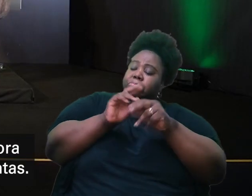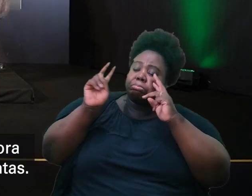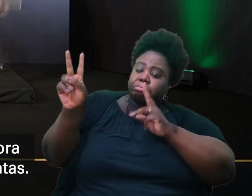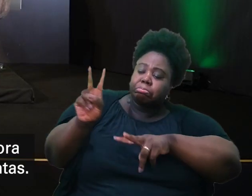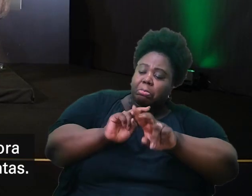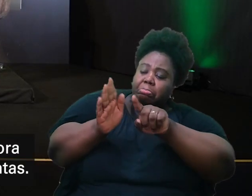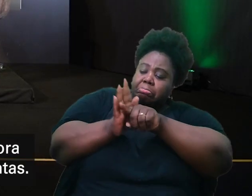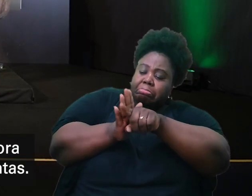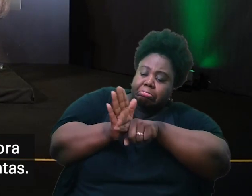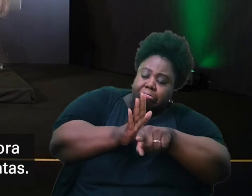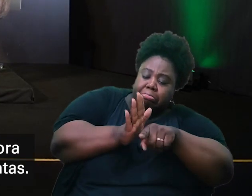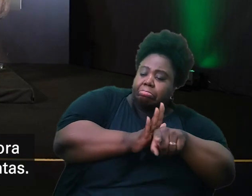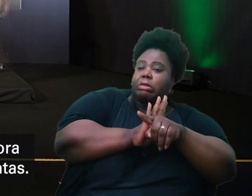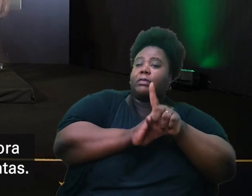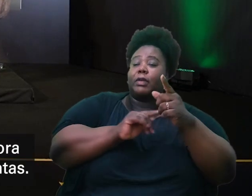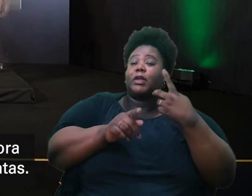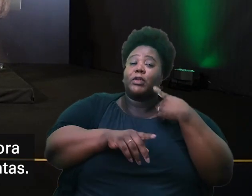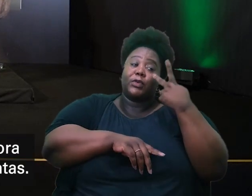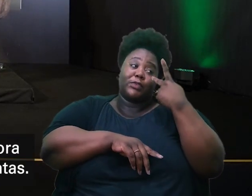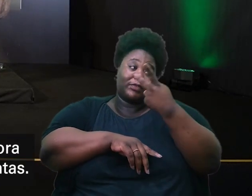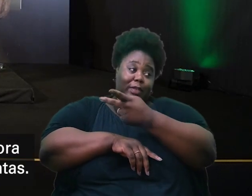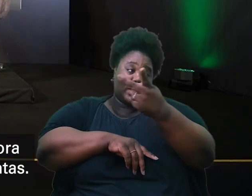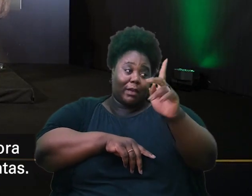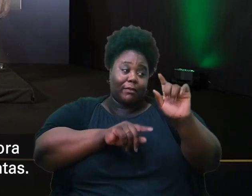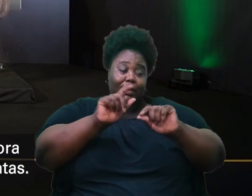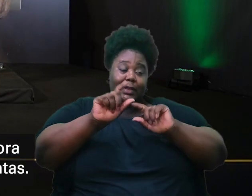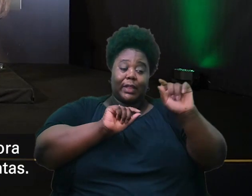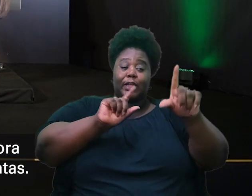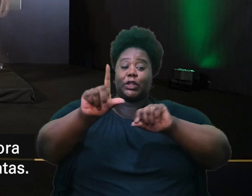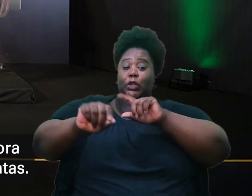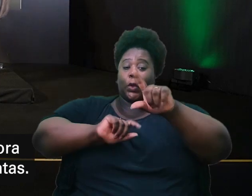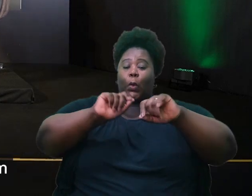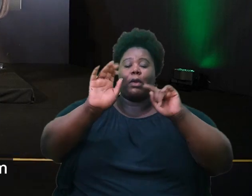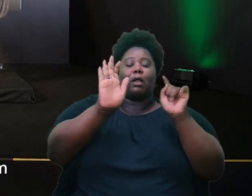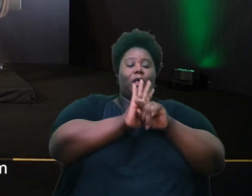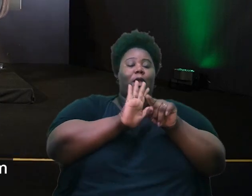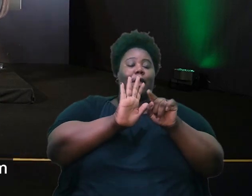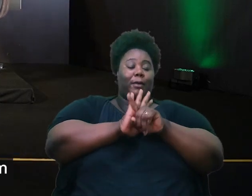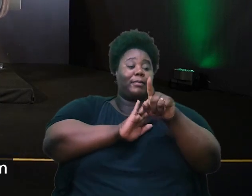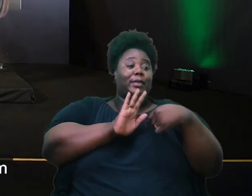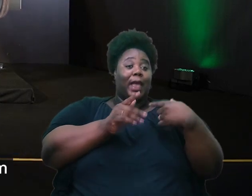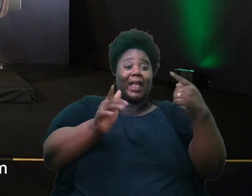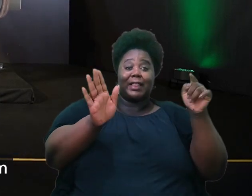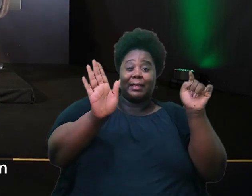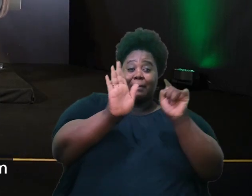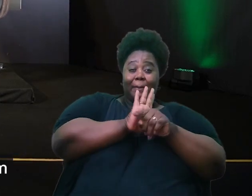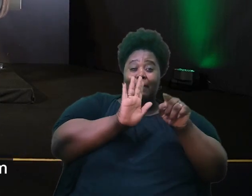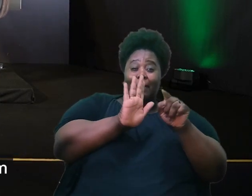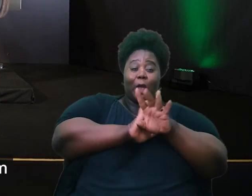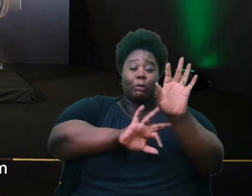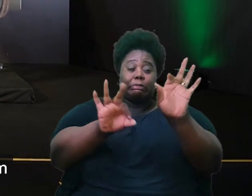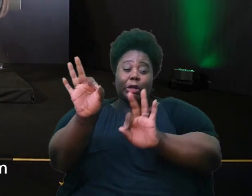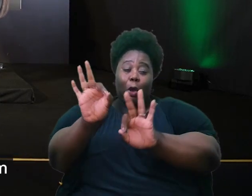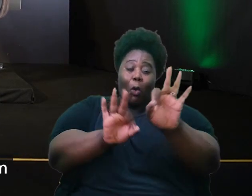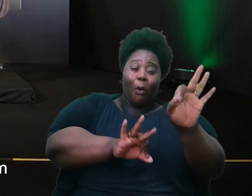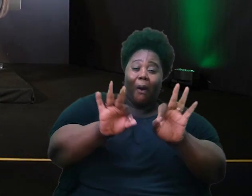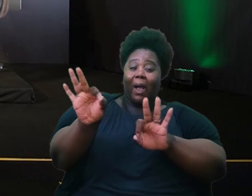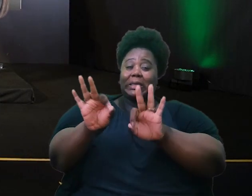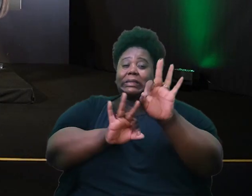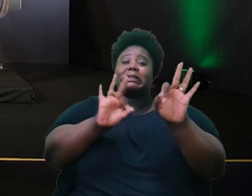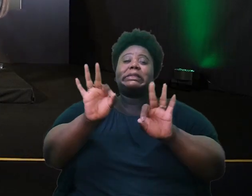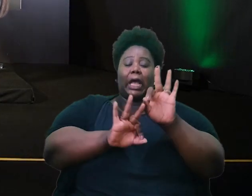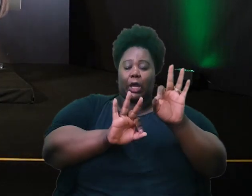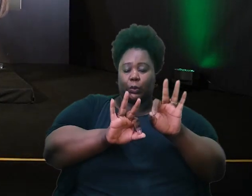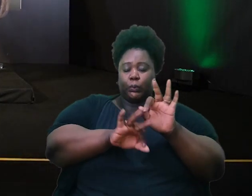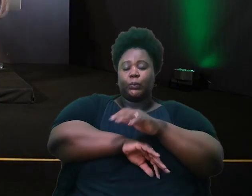Leda agora e estávamos sublinhando as perguntas, né? E essas perguntas se organizaram